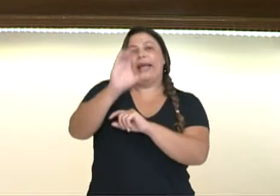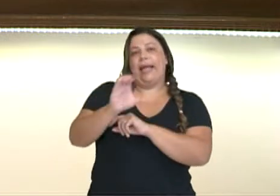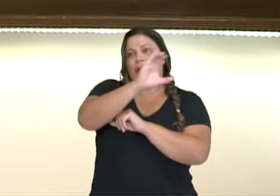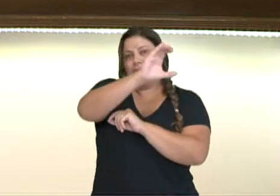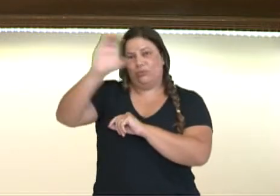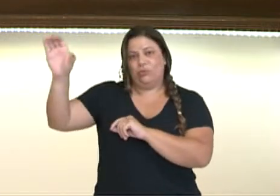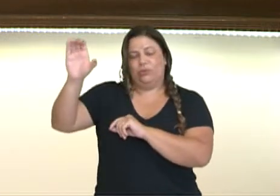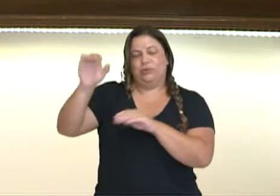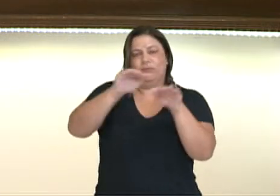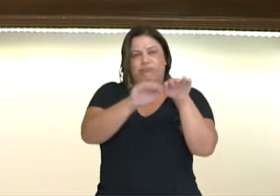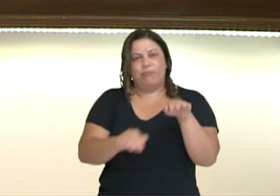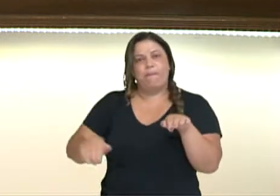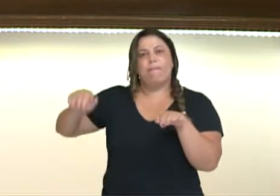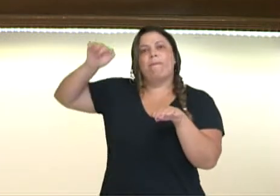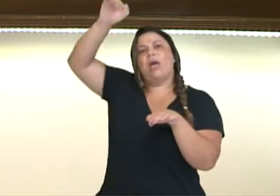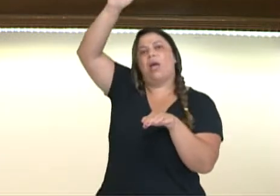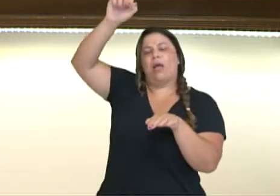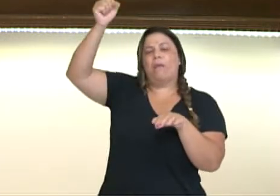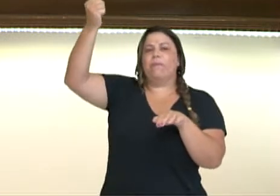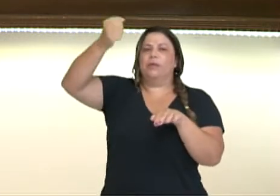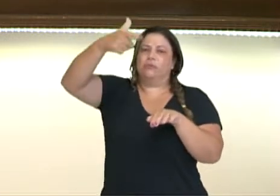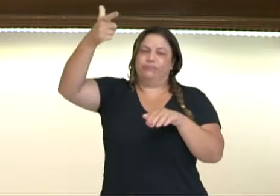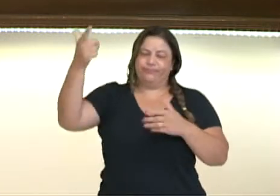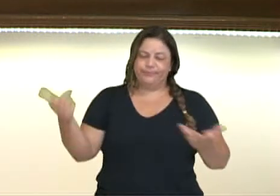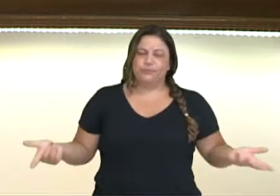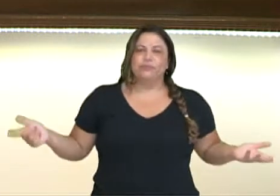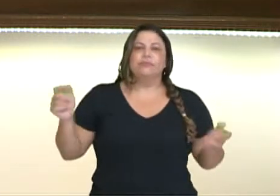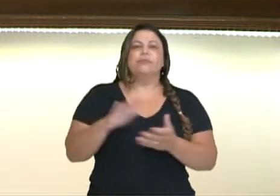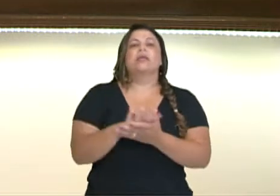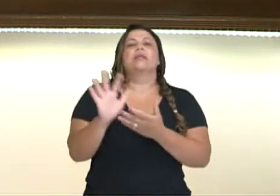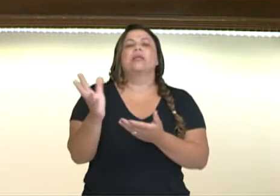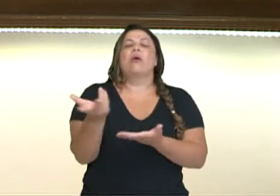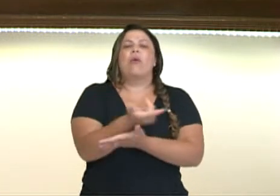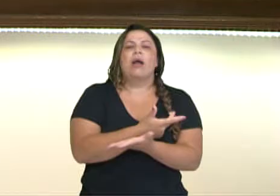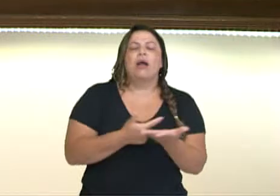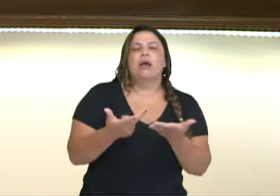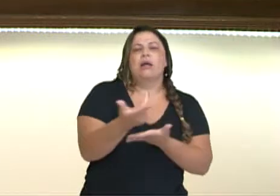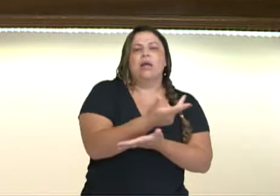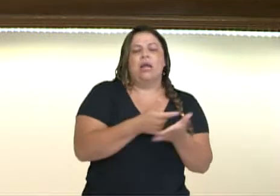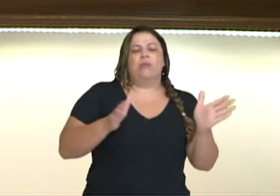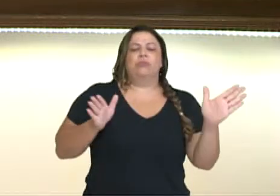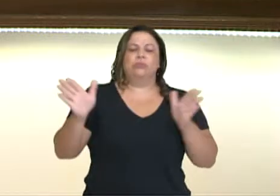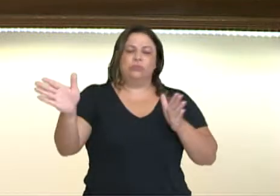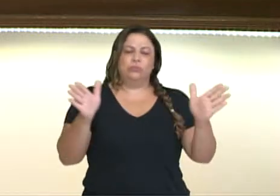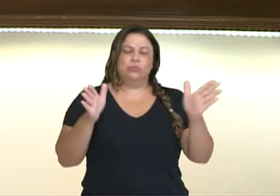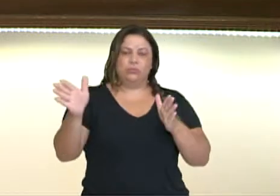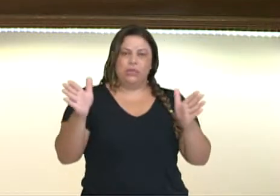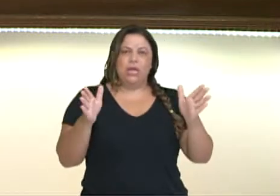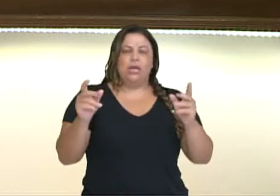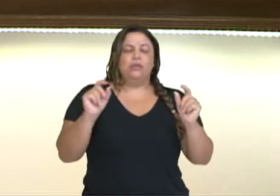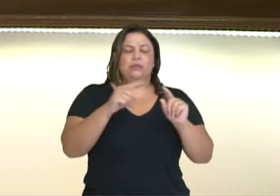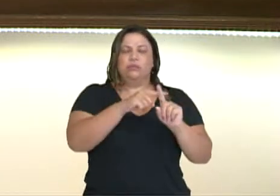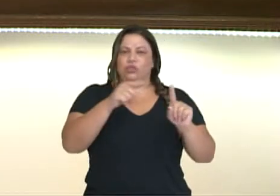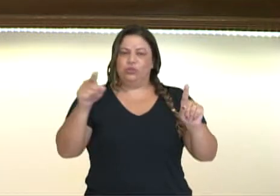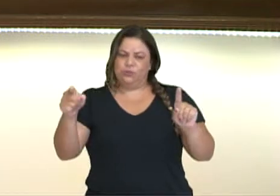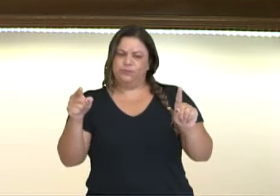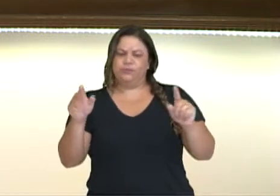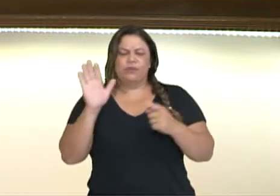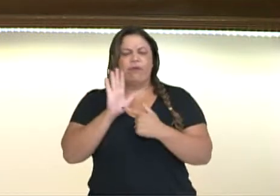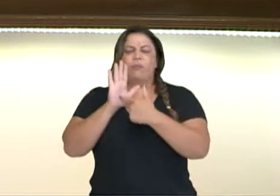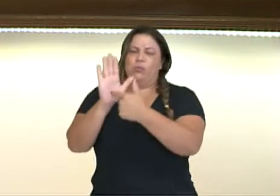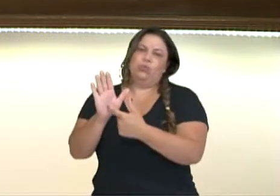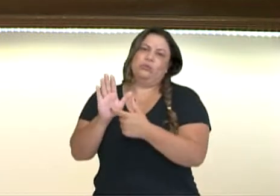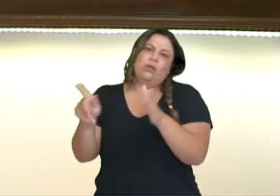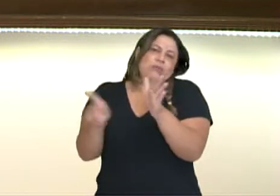catolicismo, os católicos. A arte produzida no período da Idade Média, então, vai retratar o quê? Logicamente, o